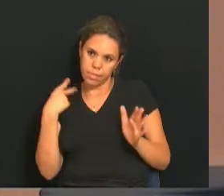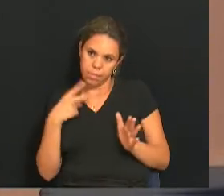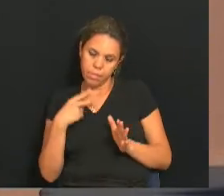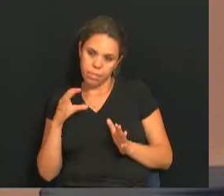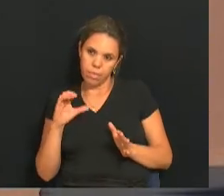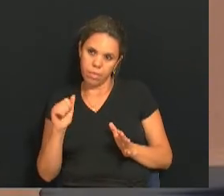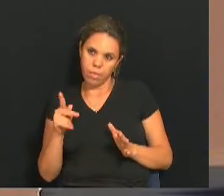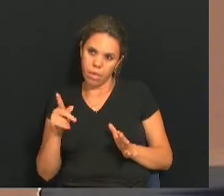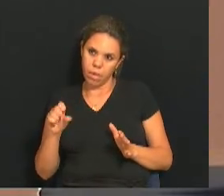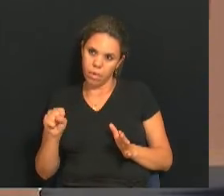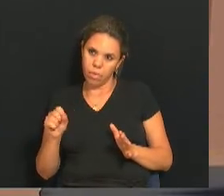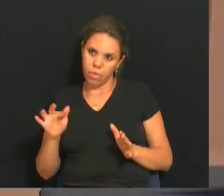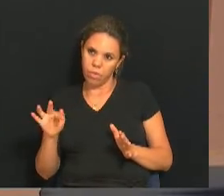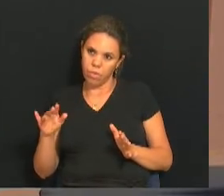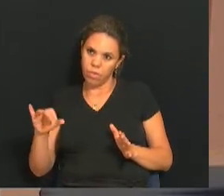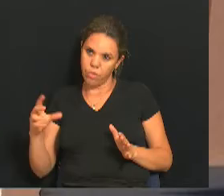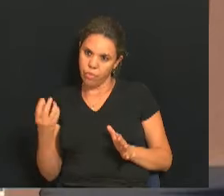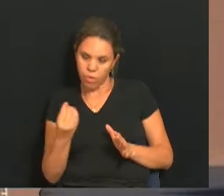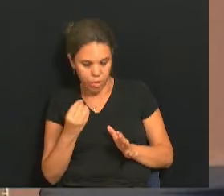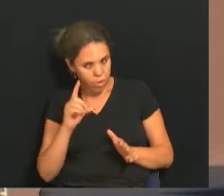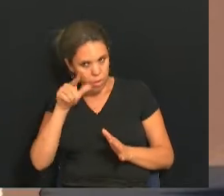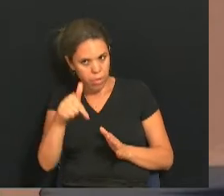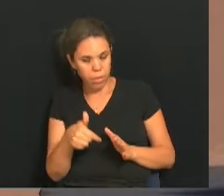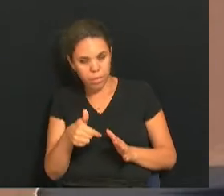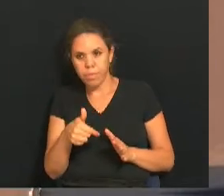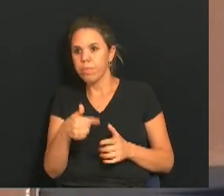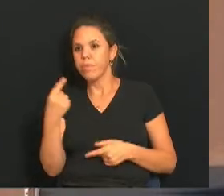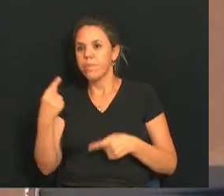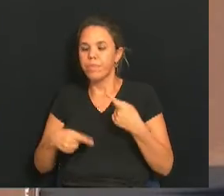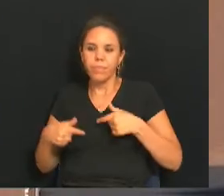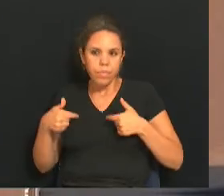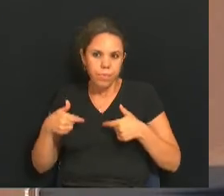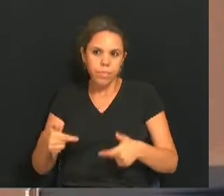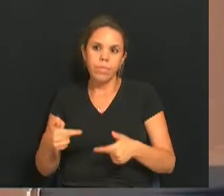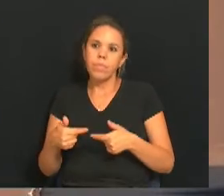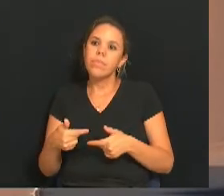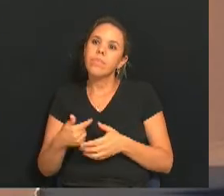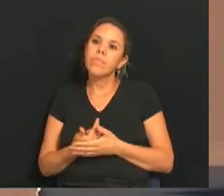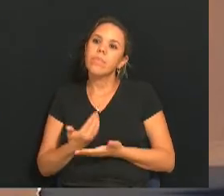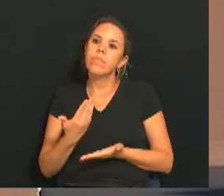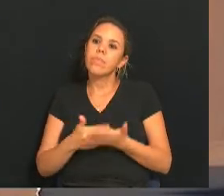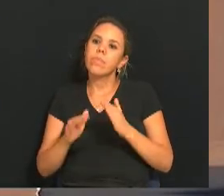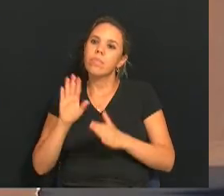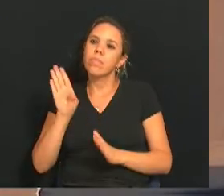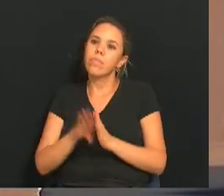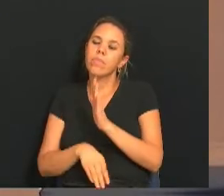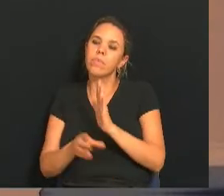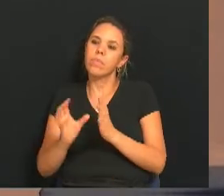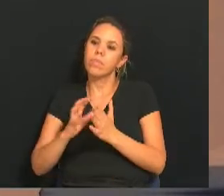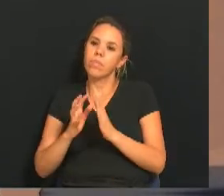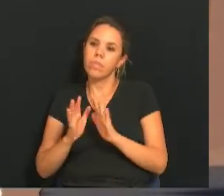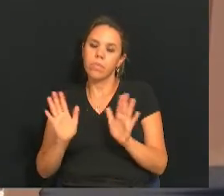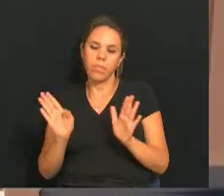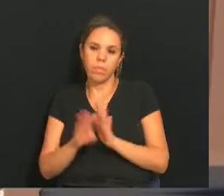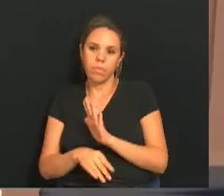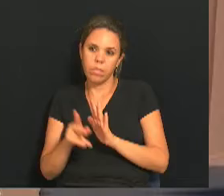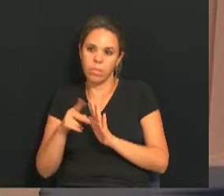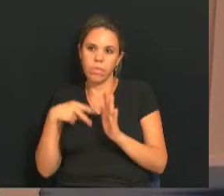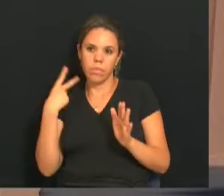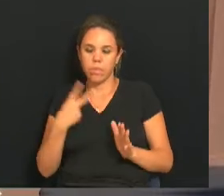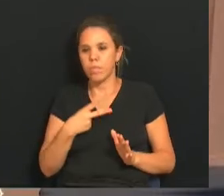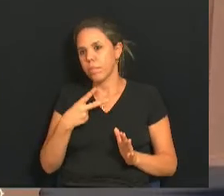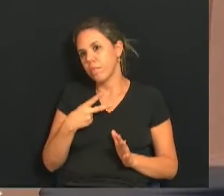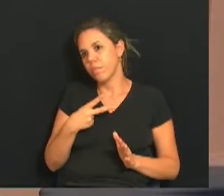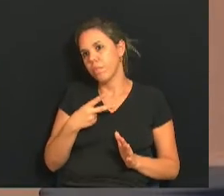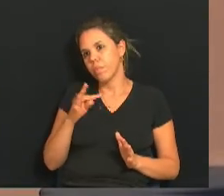Filho. Depois nós tivemos a grande batalha em torno do Escola Sem Partido, projeto do então vereador Tenente